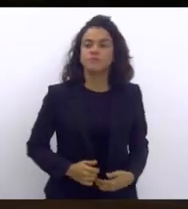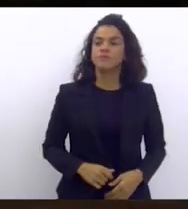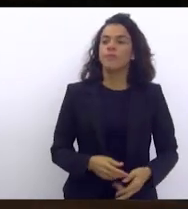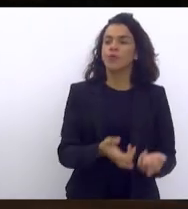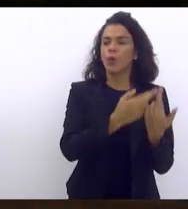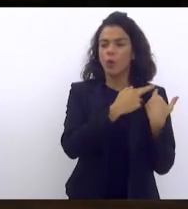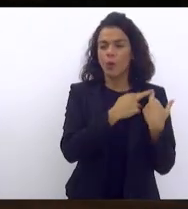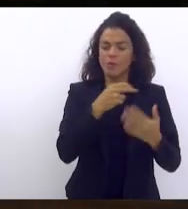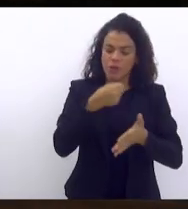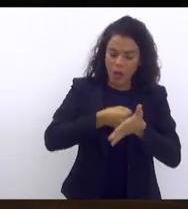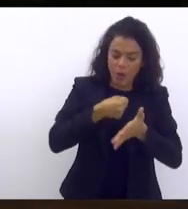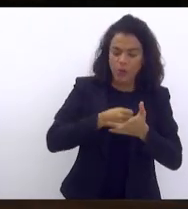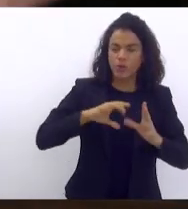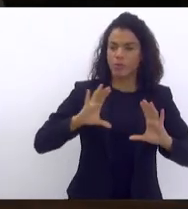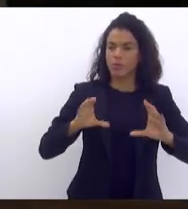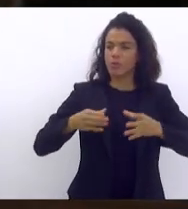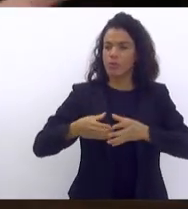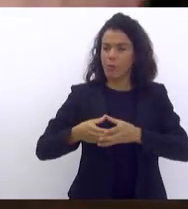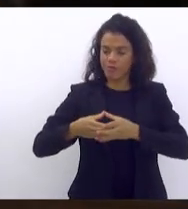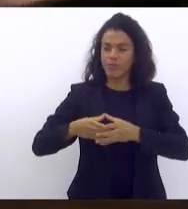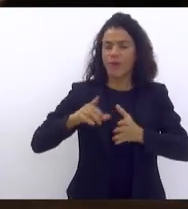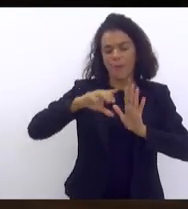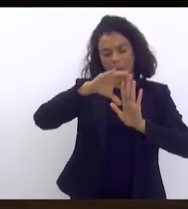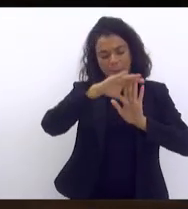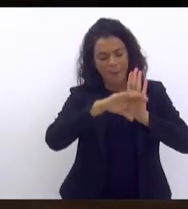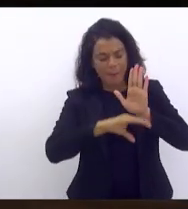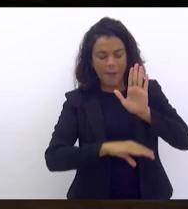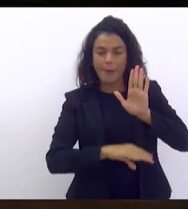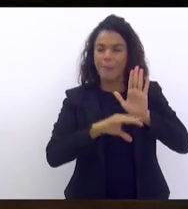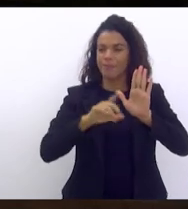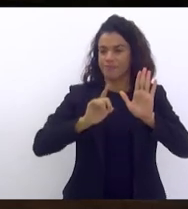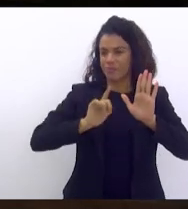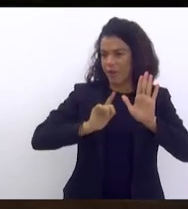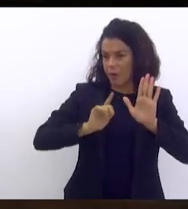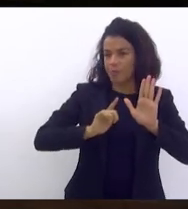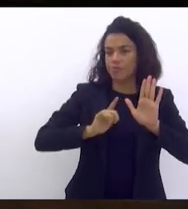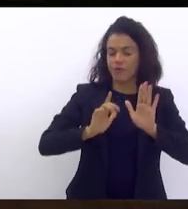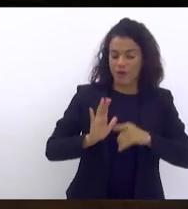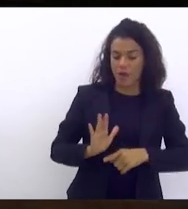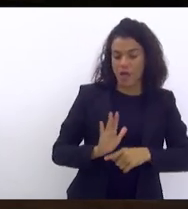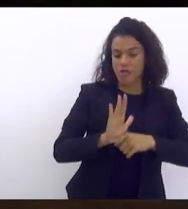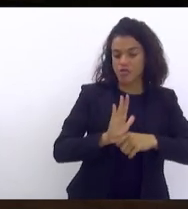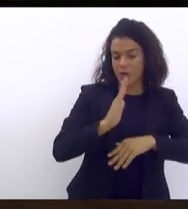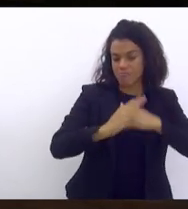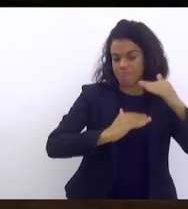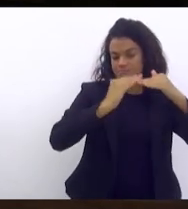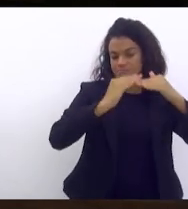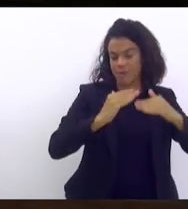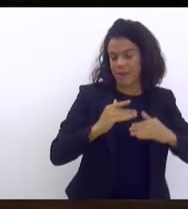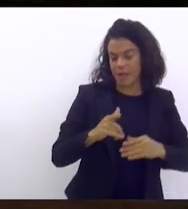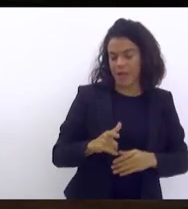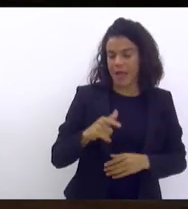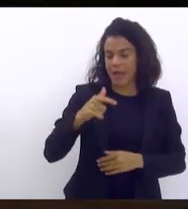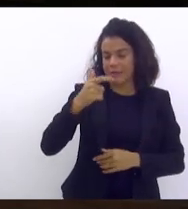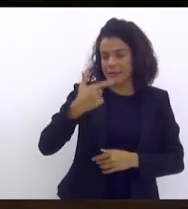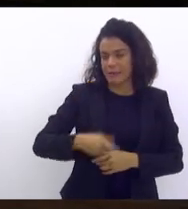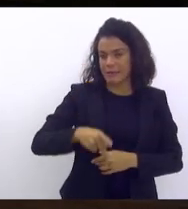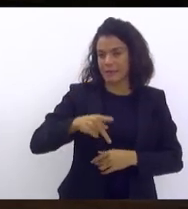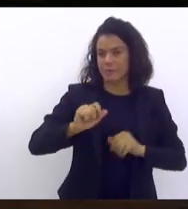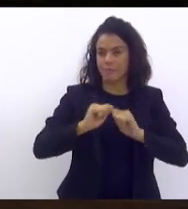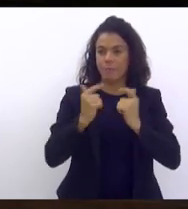com essa luta com a gente, e tem uma série de pautas que eu tenho certeza que só vai nos ajudar a tocar aqui dentro dessa casa. É isso.